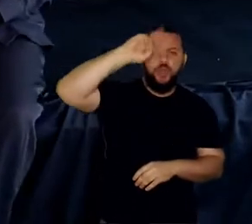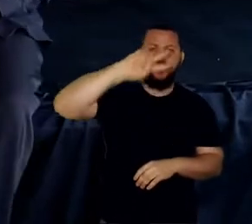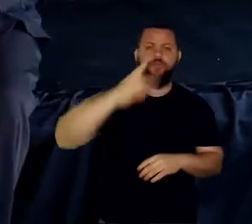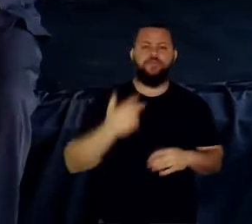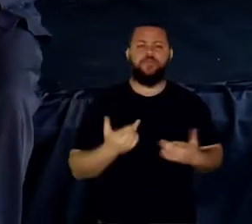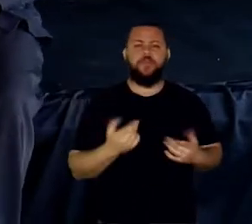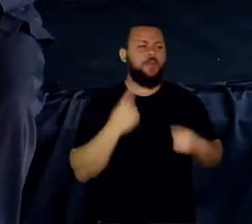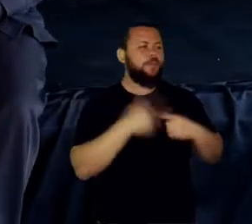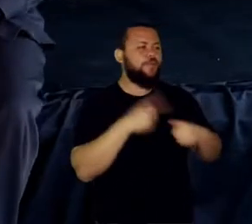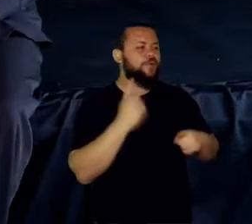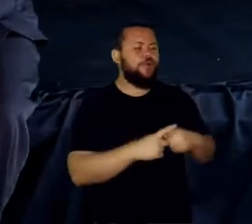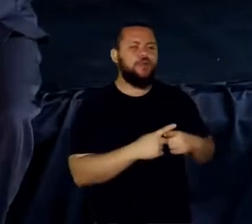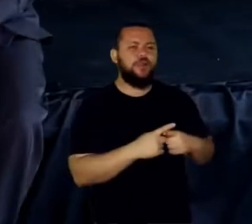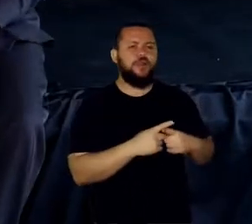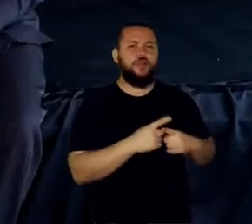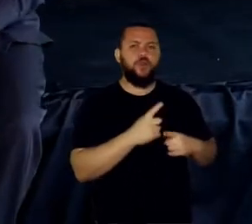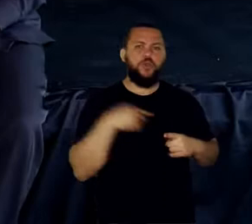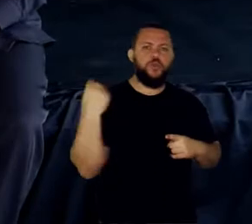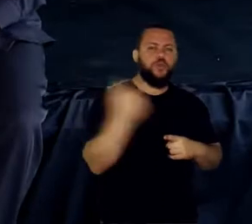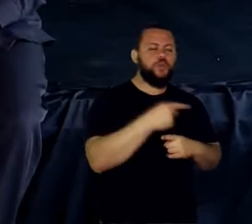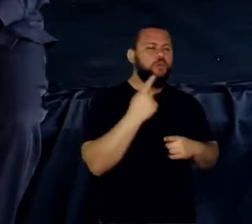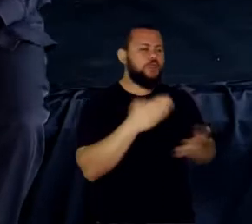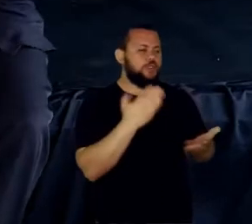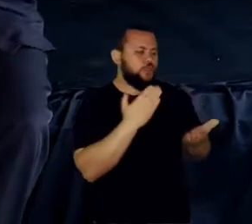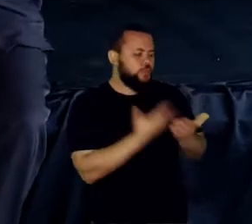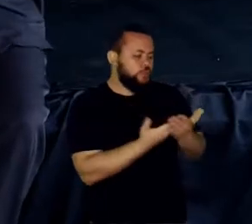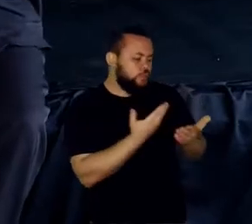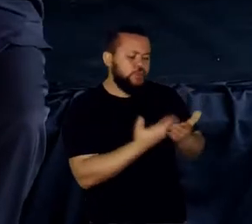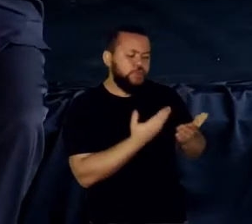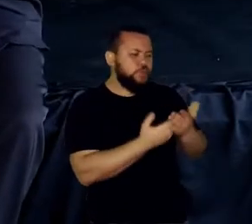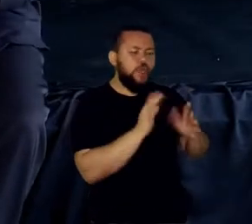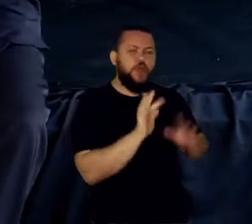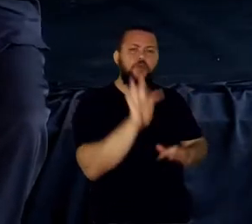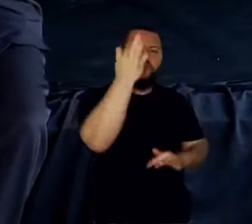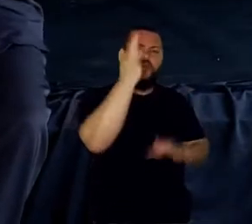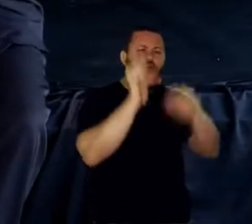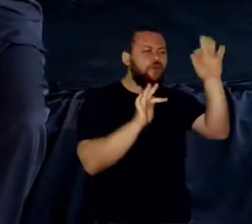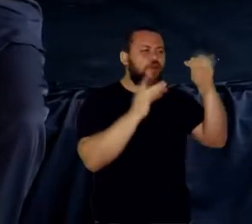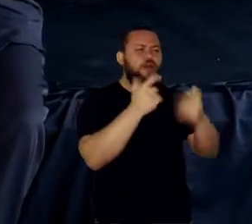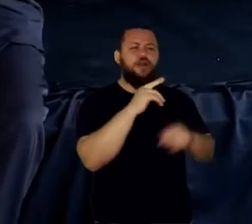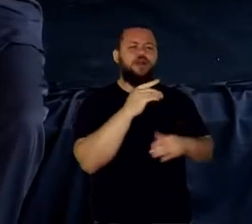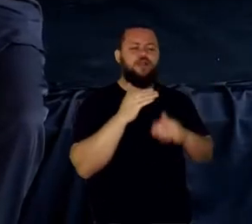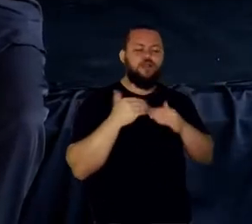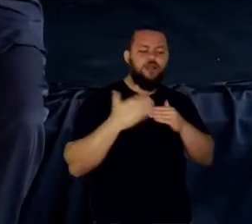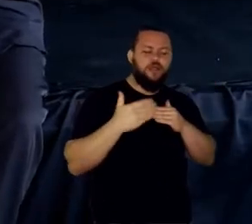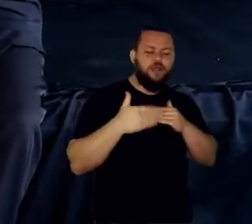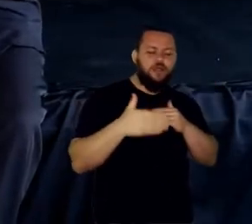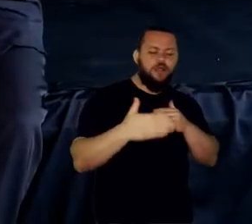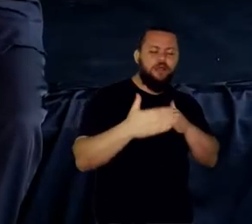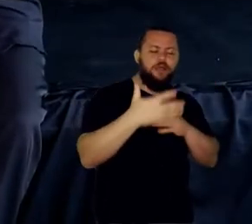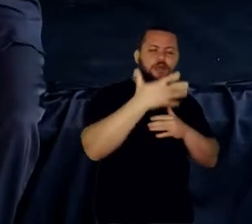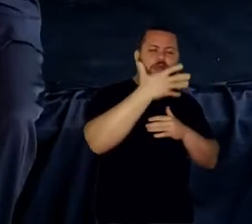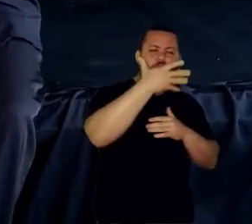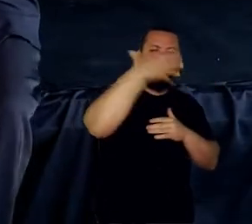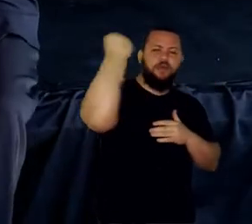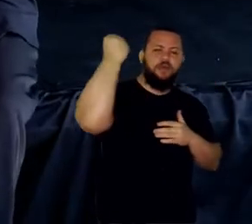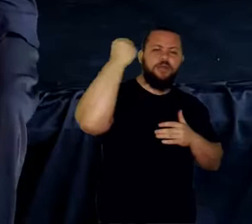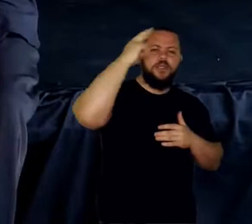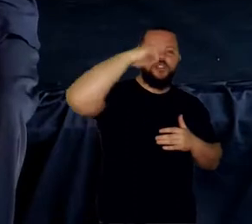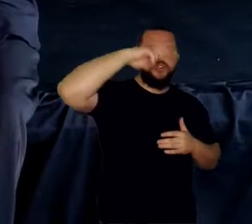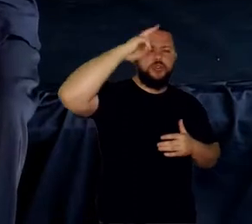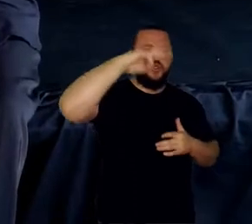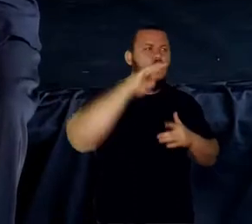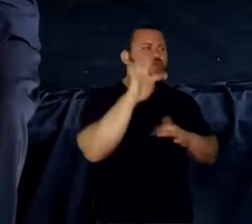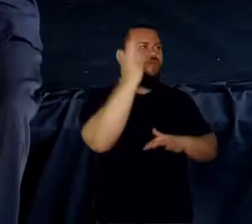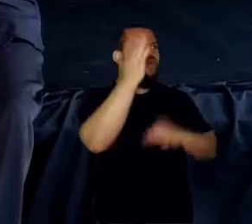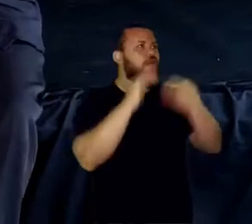nós estudamos o folclore crianças. E vamos esquecendo disso, vamos esquecendo dessa história. Quando eu apresentei